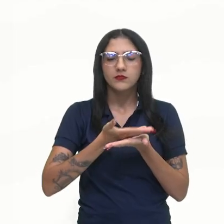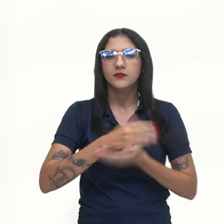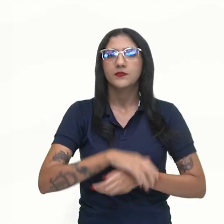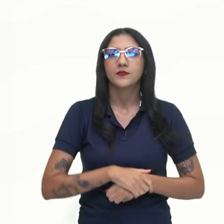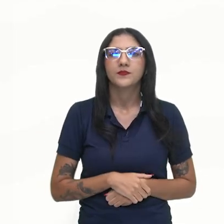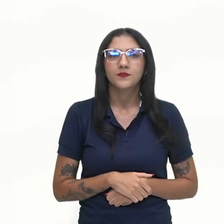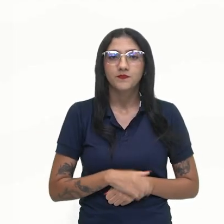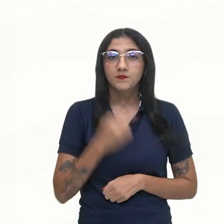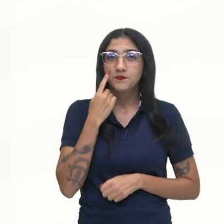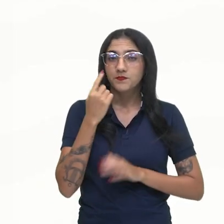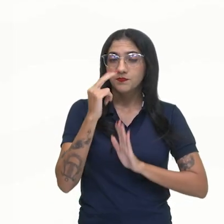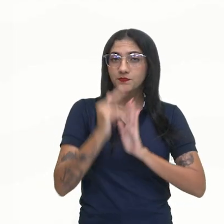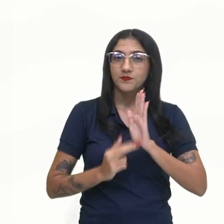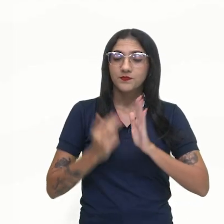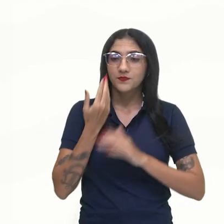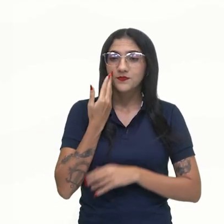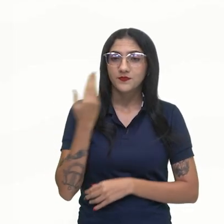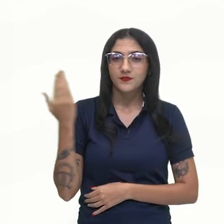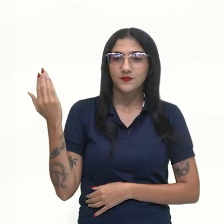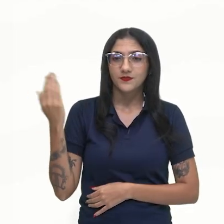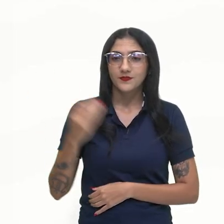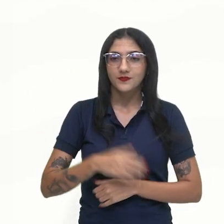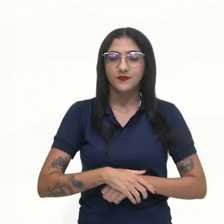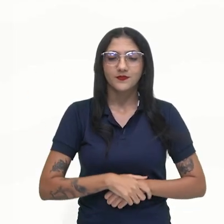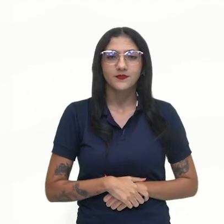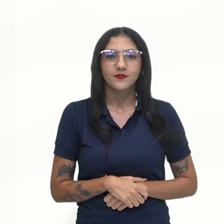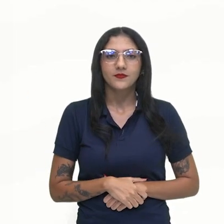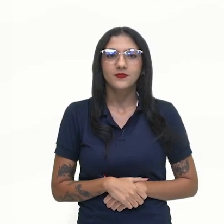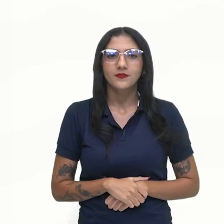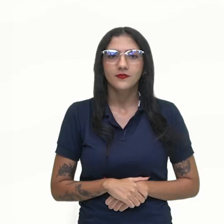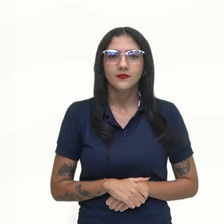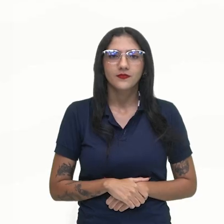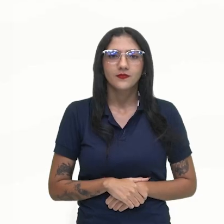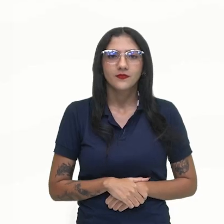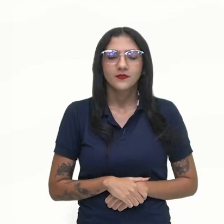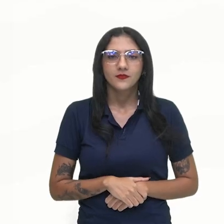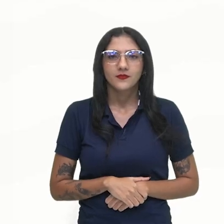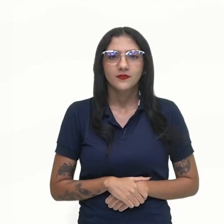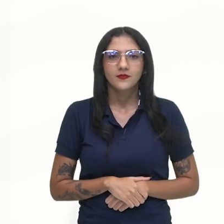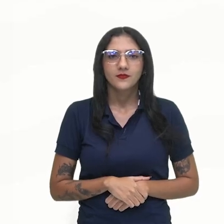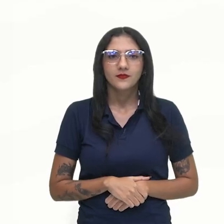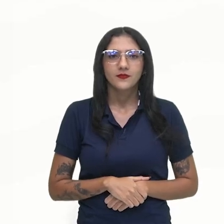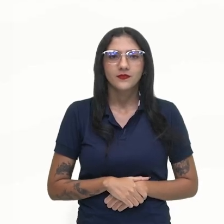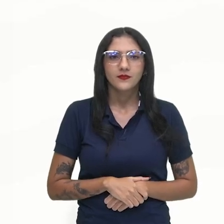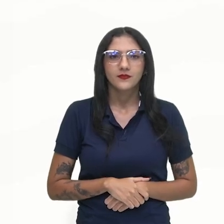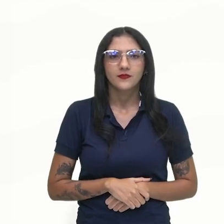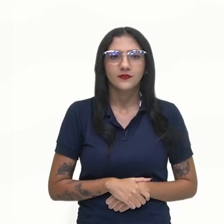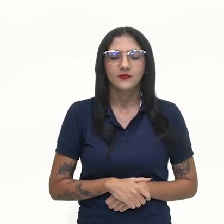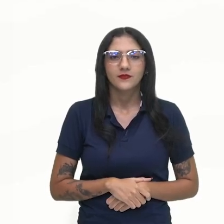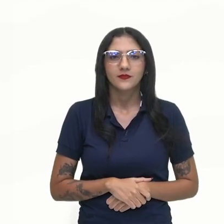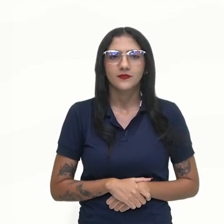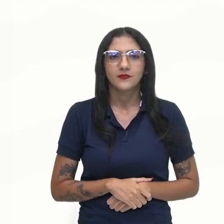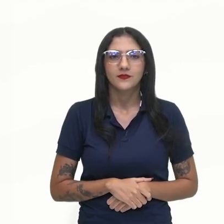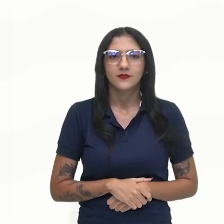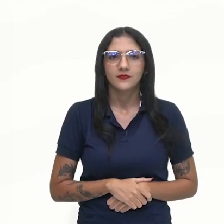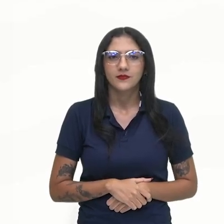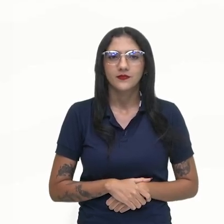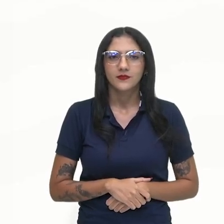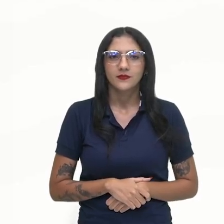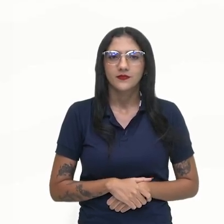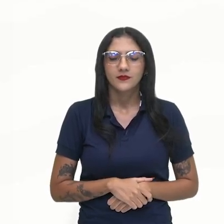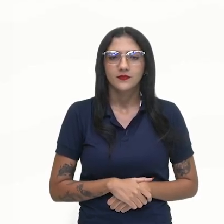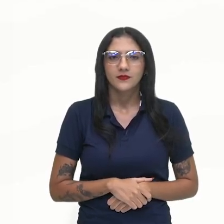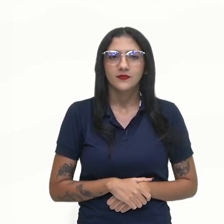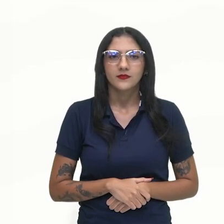is the main species, very tasty meat, rich in protein and minerals. The most